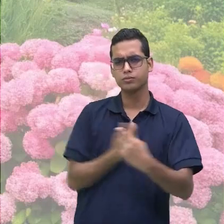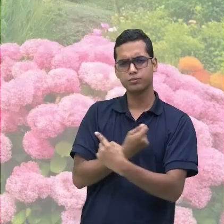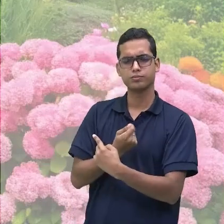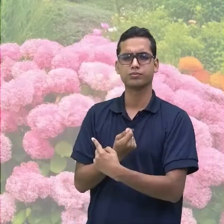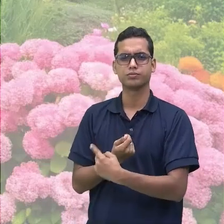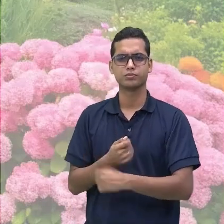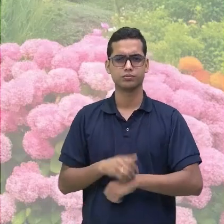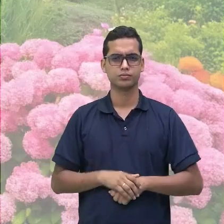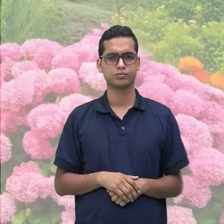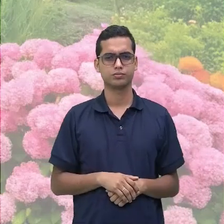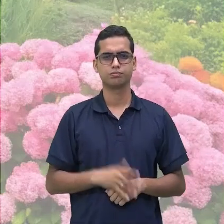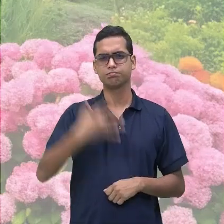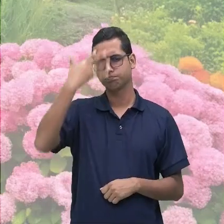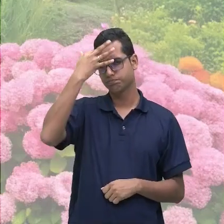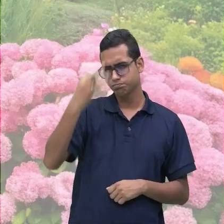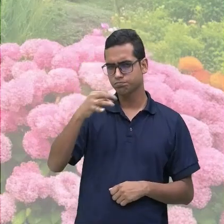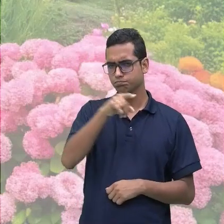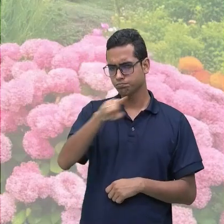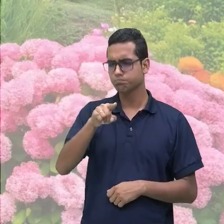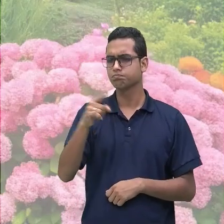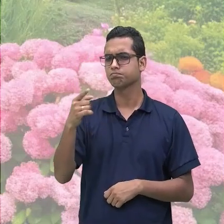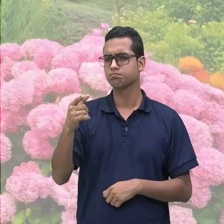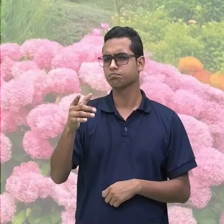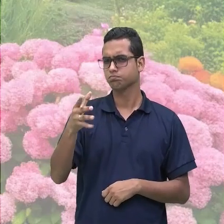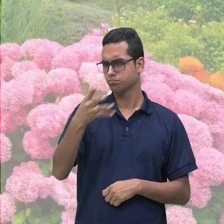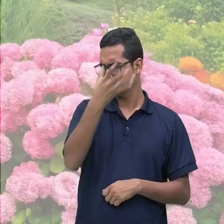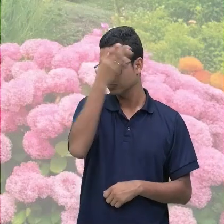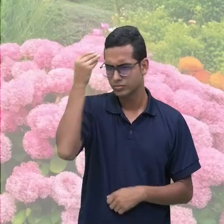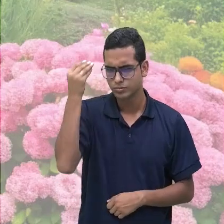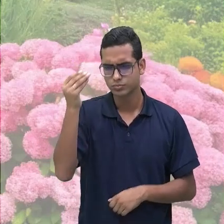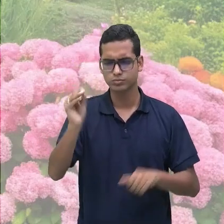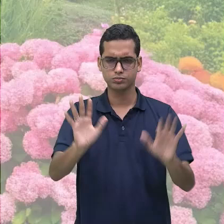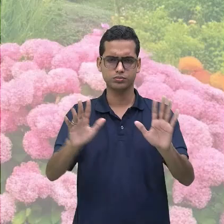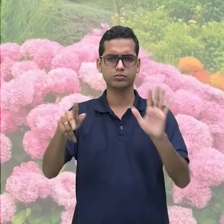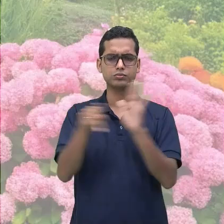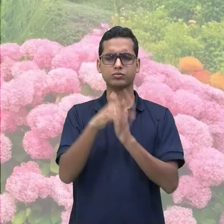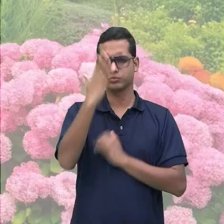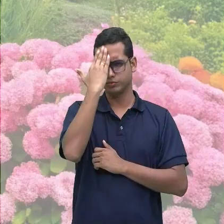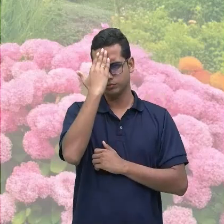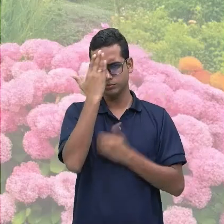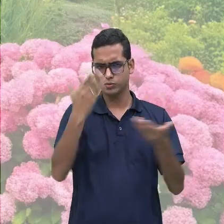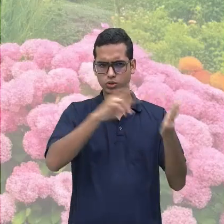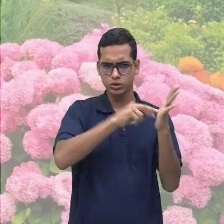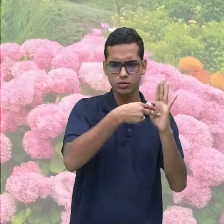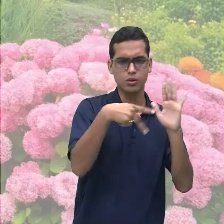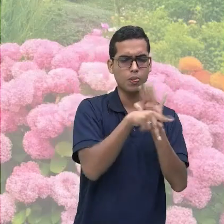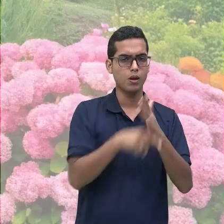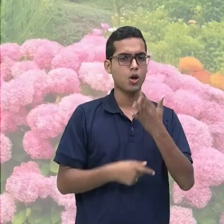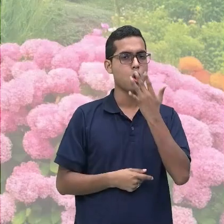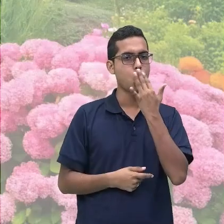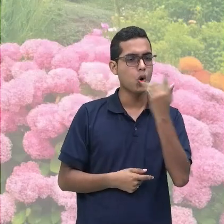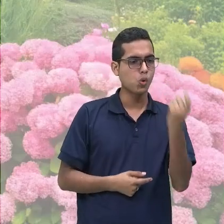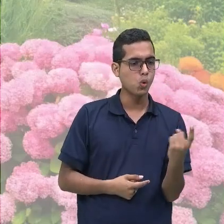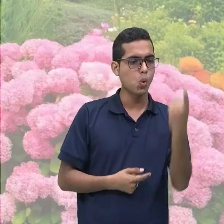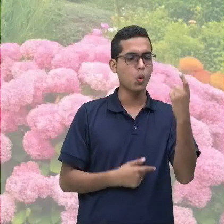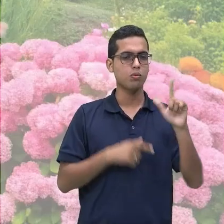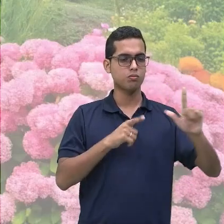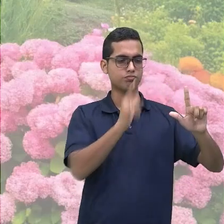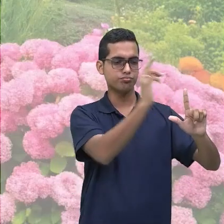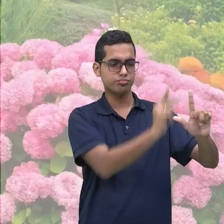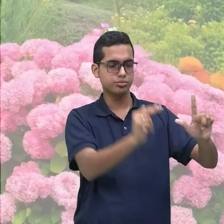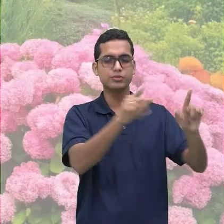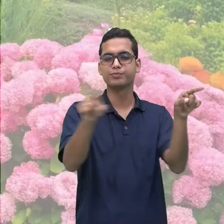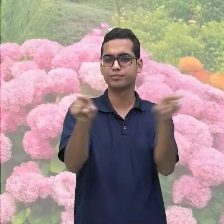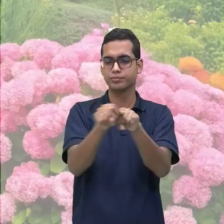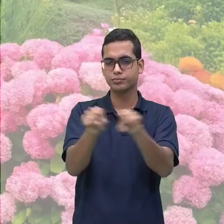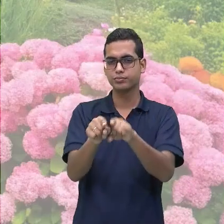policromia. Tenho certeza que vocês não vão mais esquecer o que é monocromia e policromia, principalmente